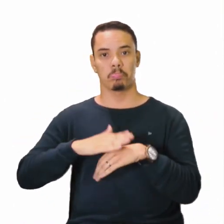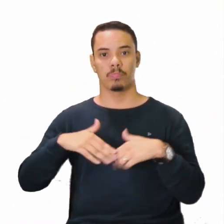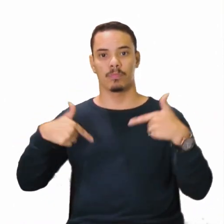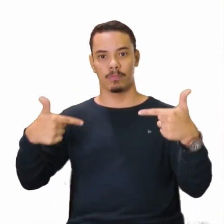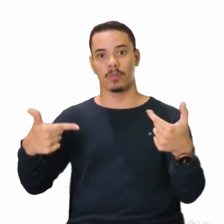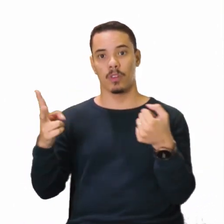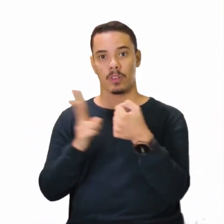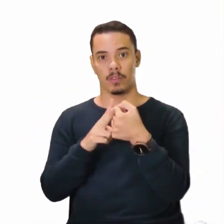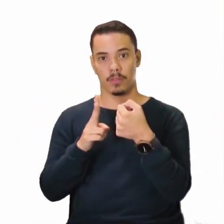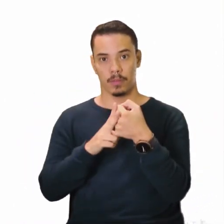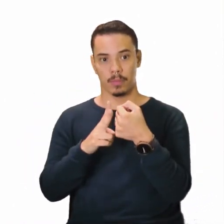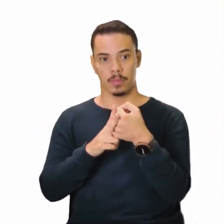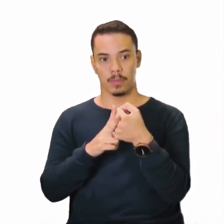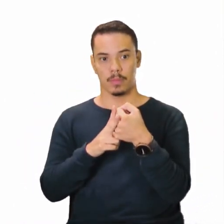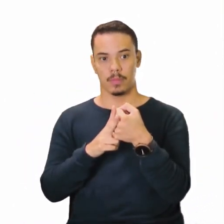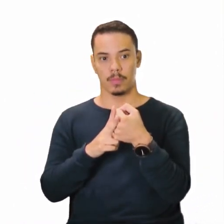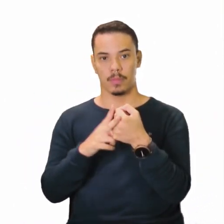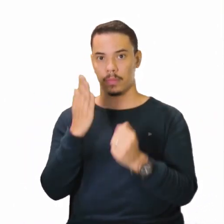verbo?